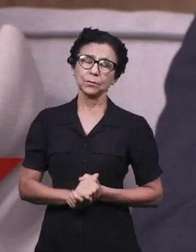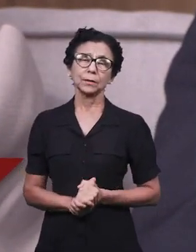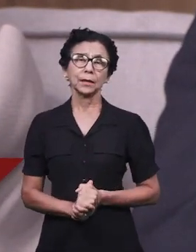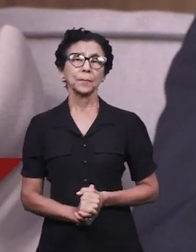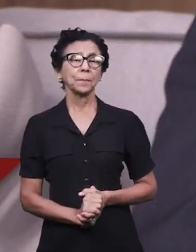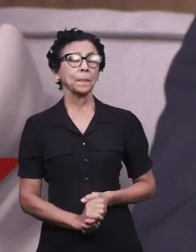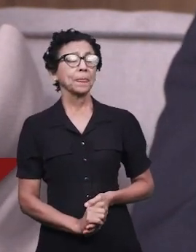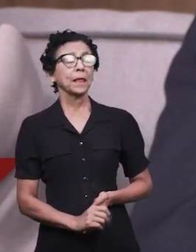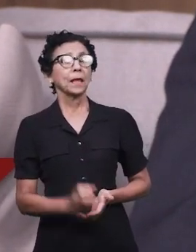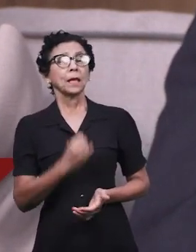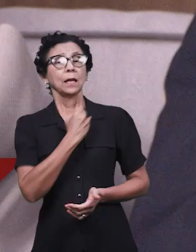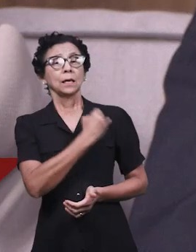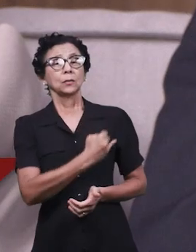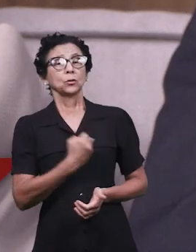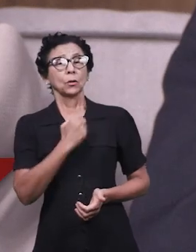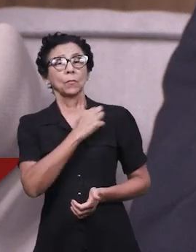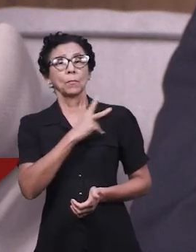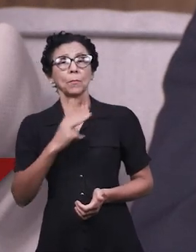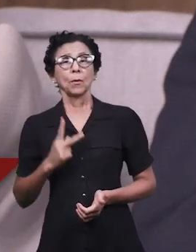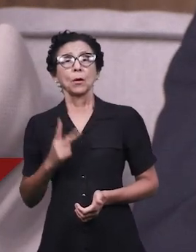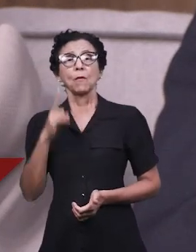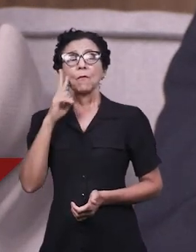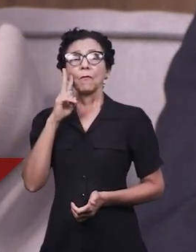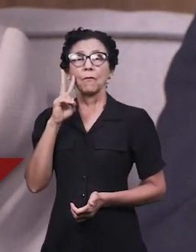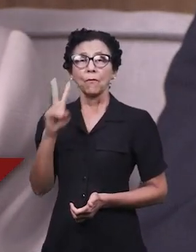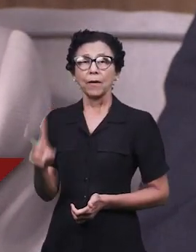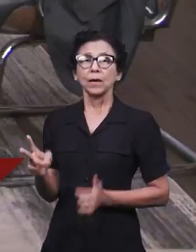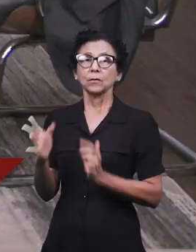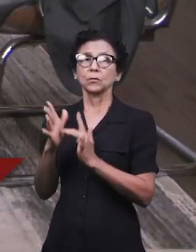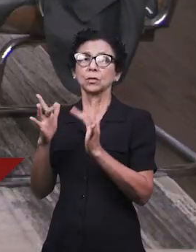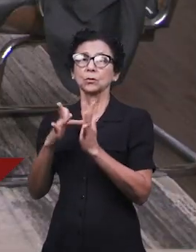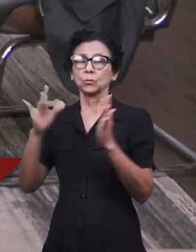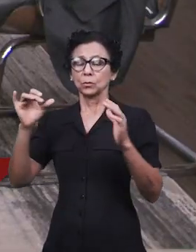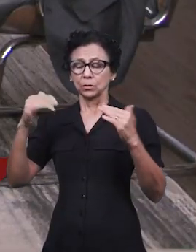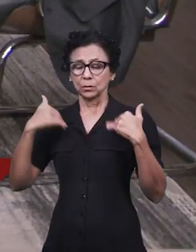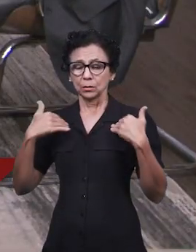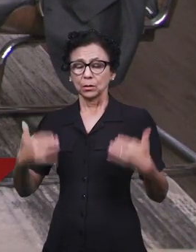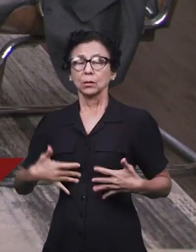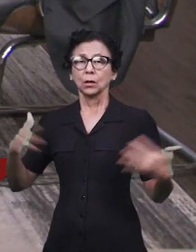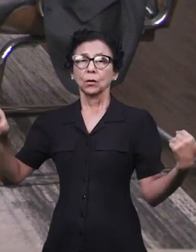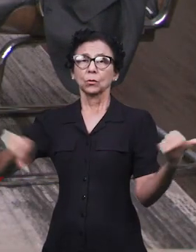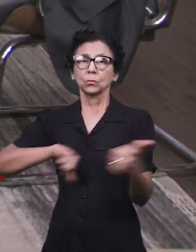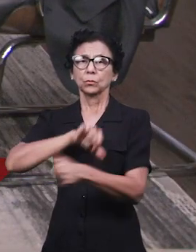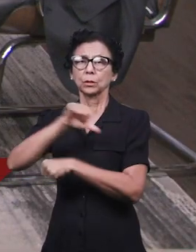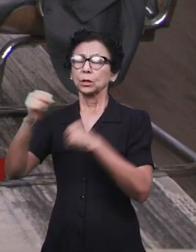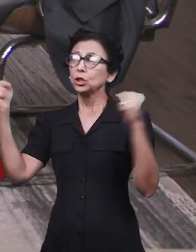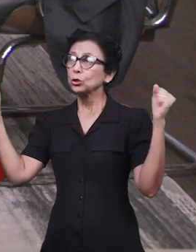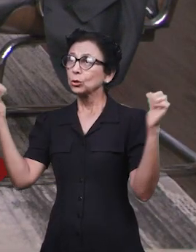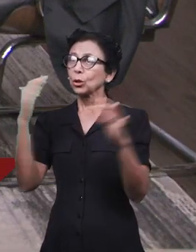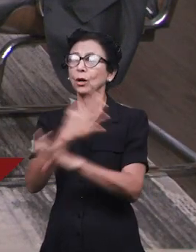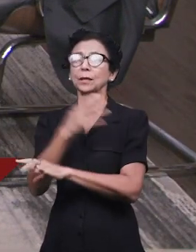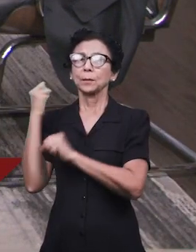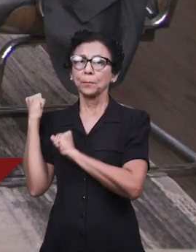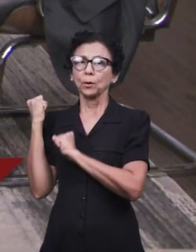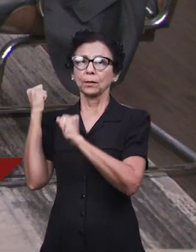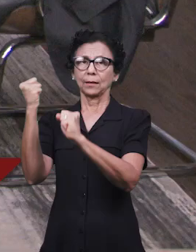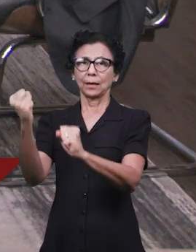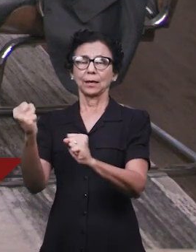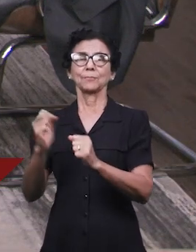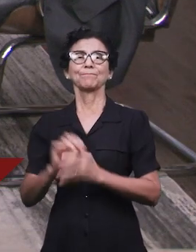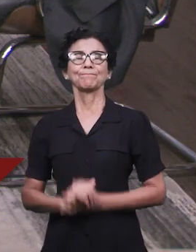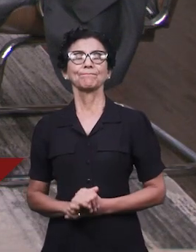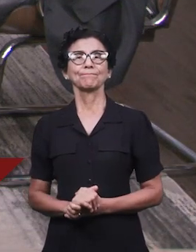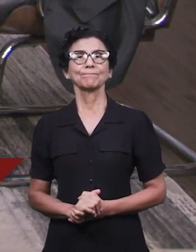que é revelação de Jesus Cristo. E o que é interessante, pastor Josias, é que a palavra, se nós tivermos